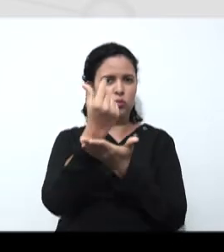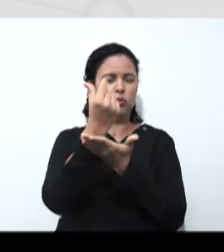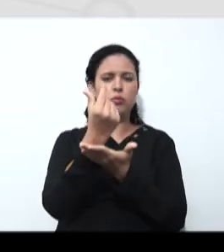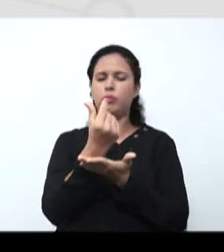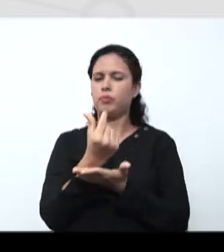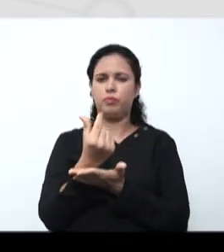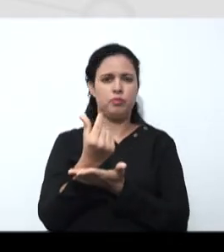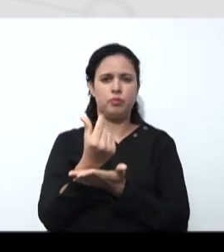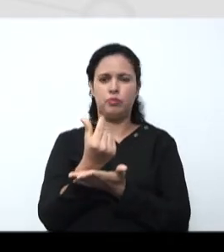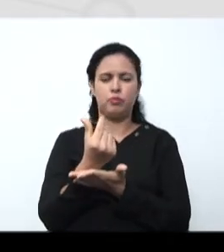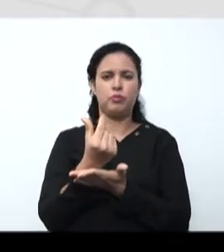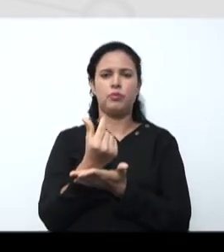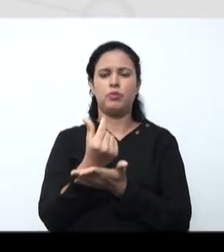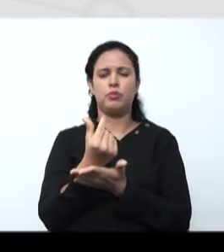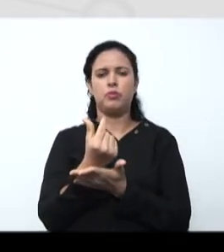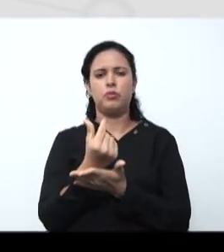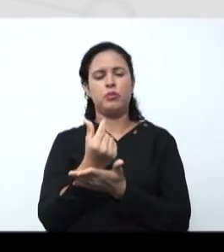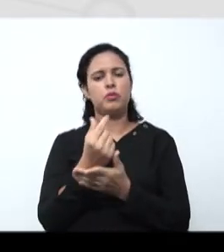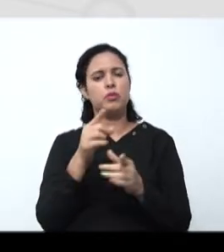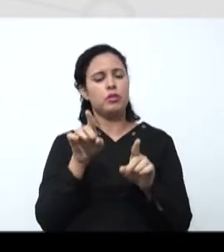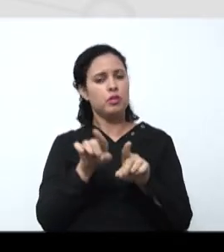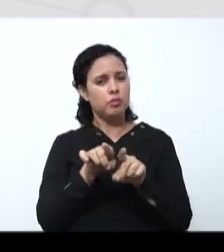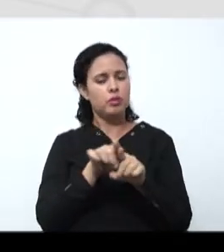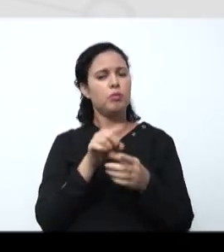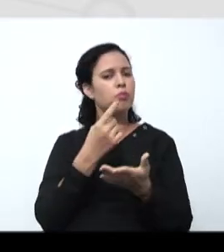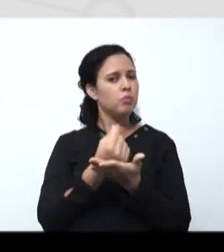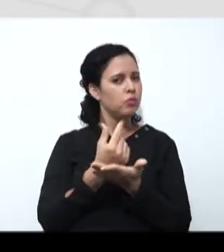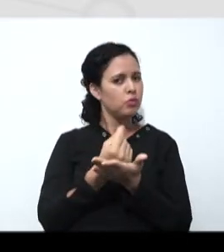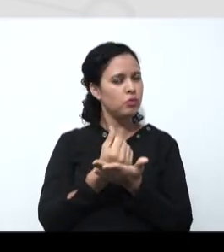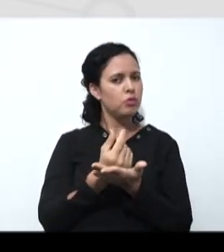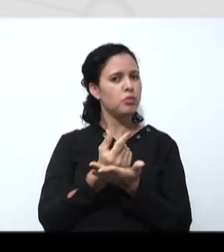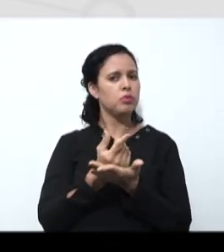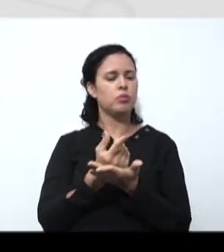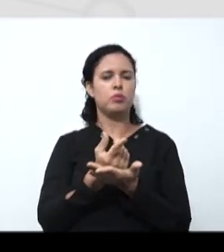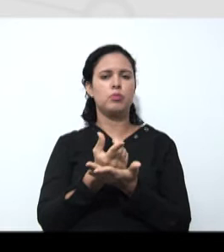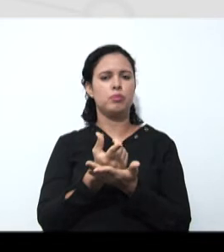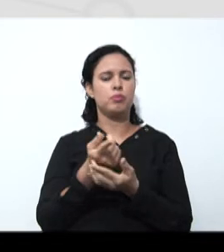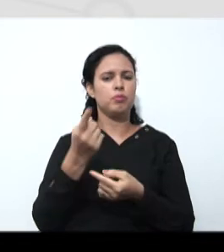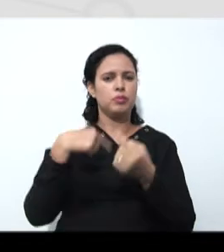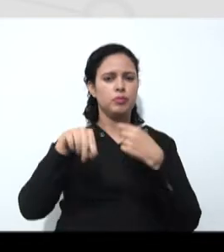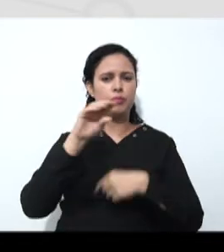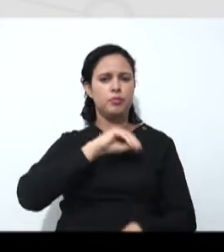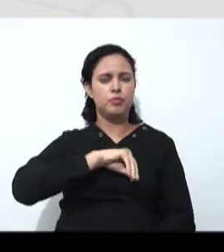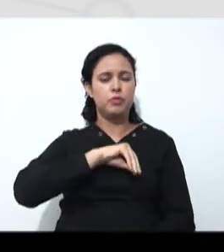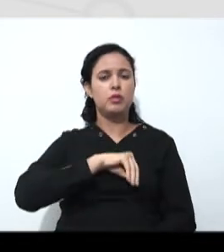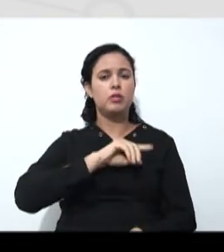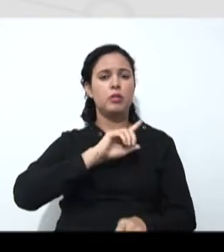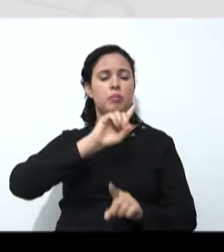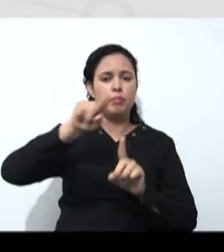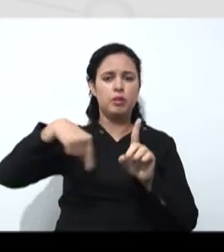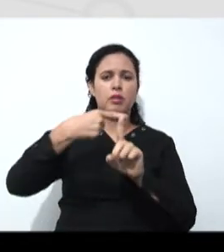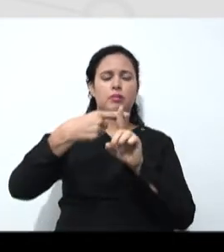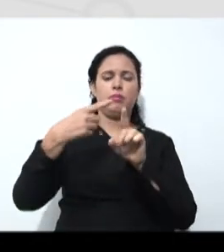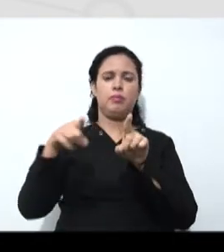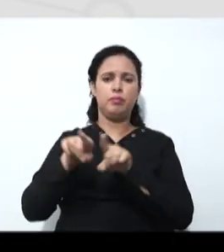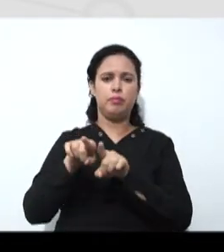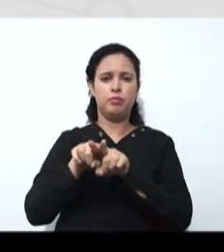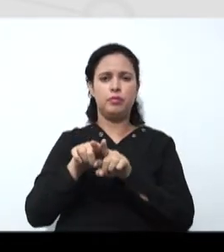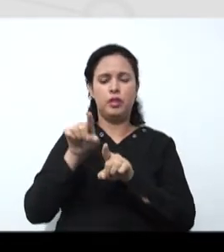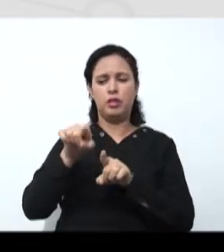visa o lucro ou a volta, o financeiro, né, uma remuneração, mas ela também visa principalmente